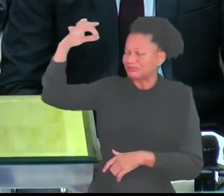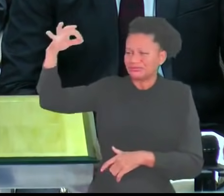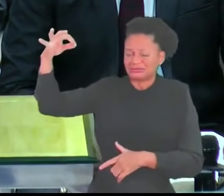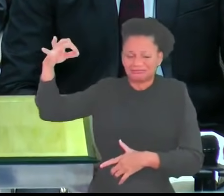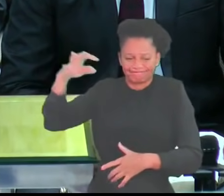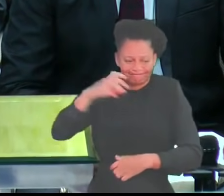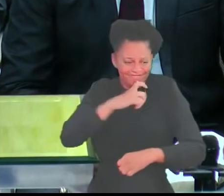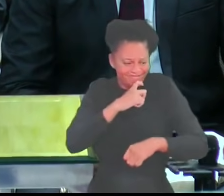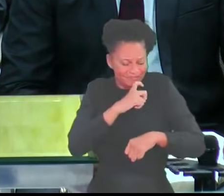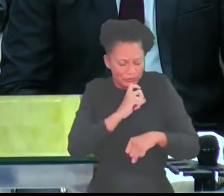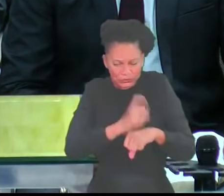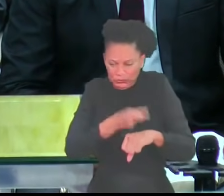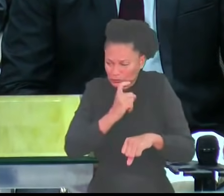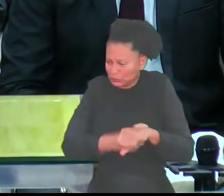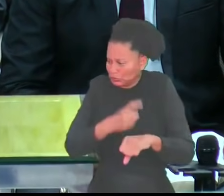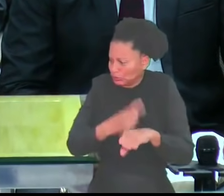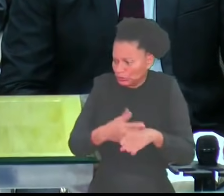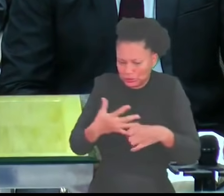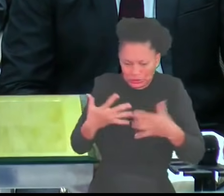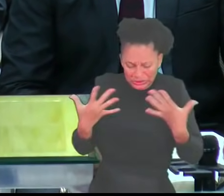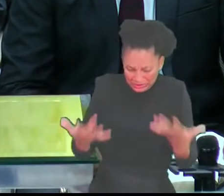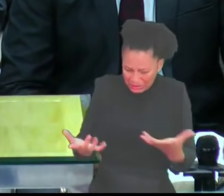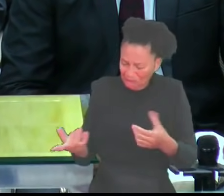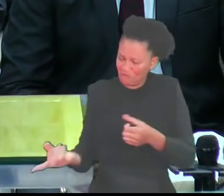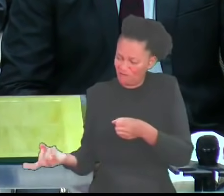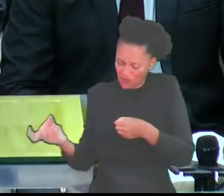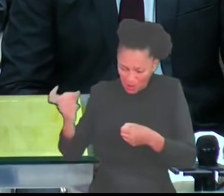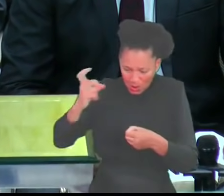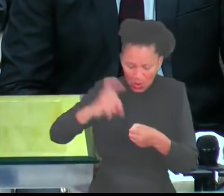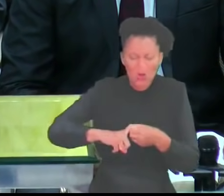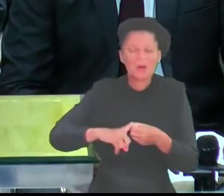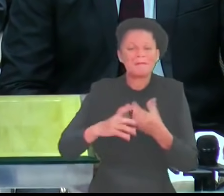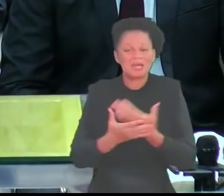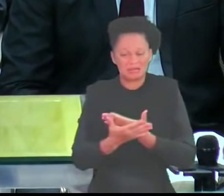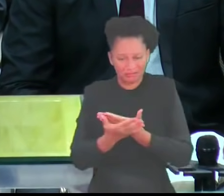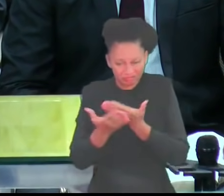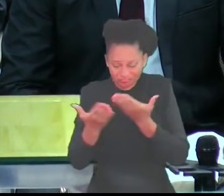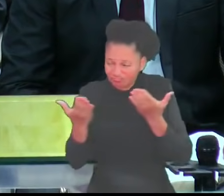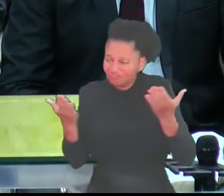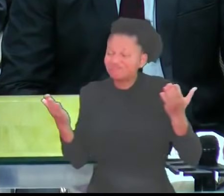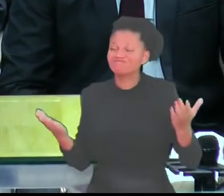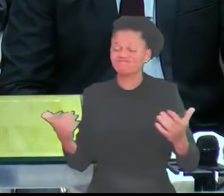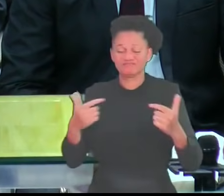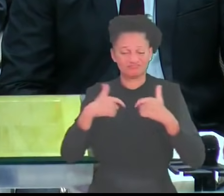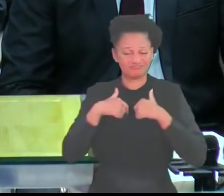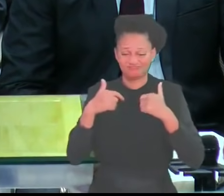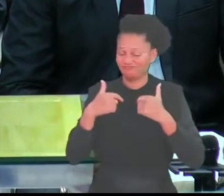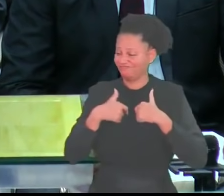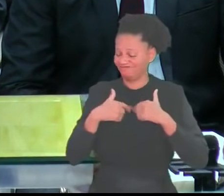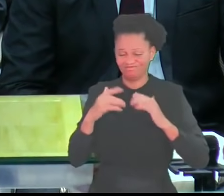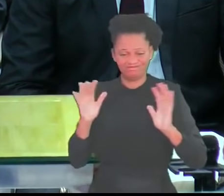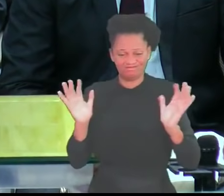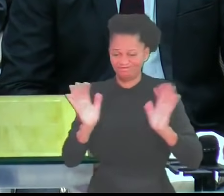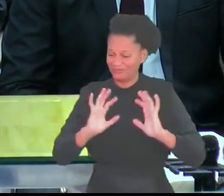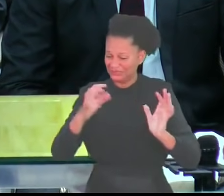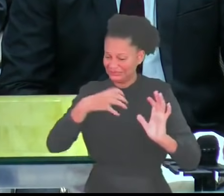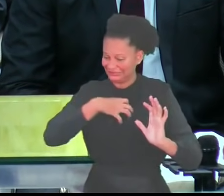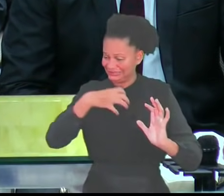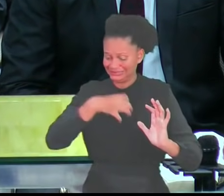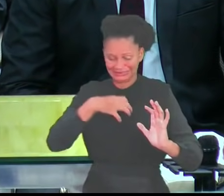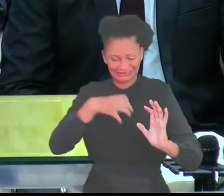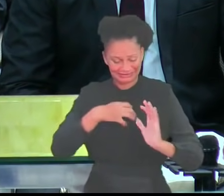de mim e eu não vejo, e ele torna a passar perante mim e eu não o